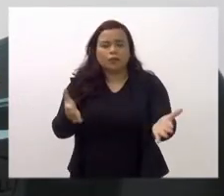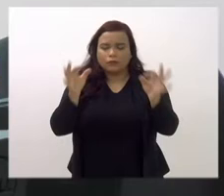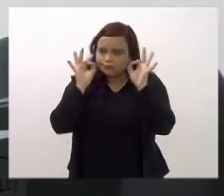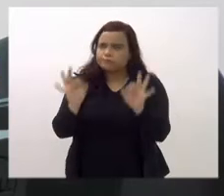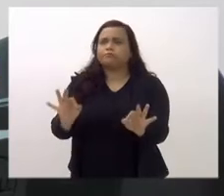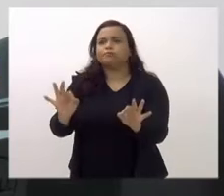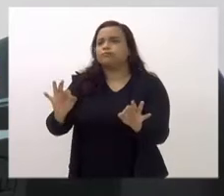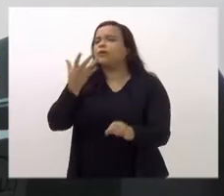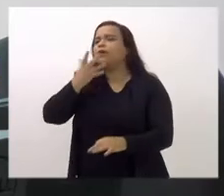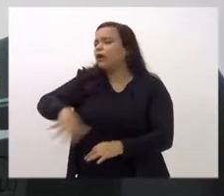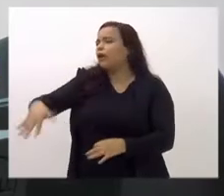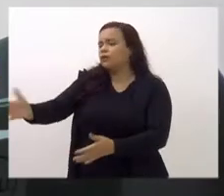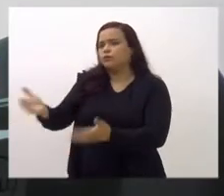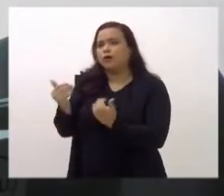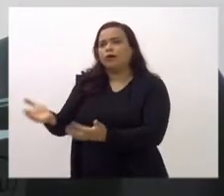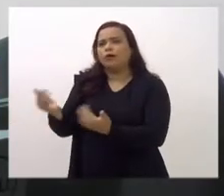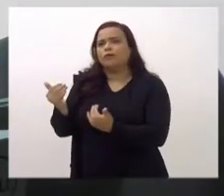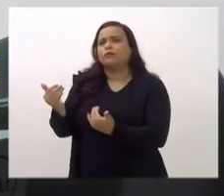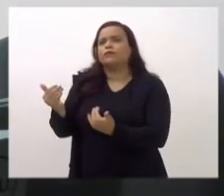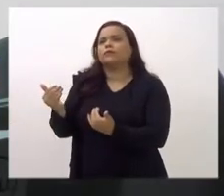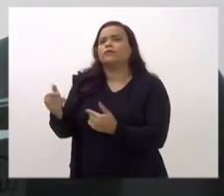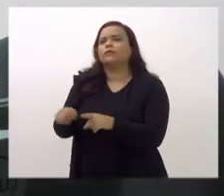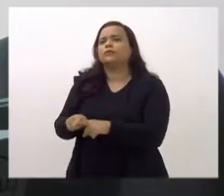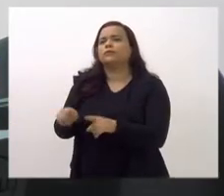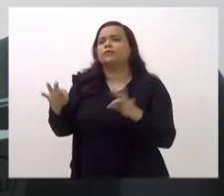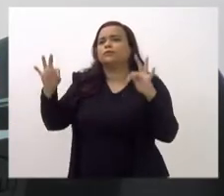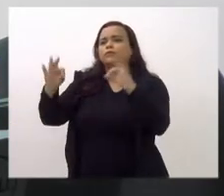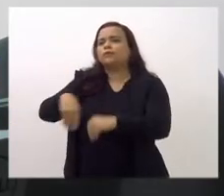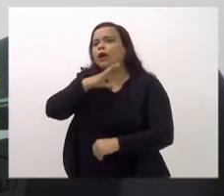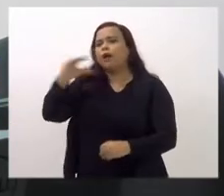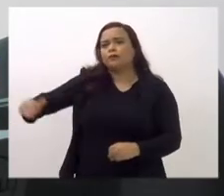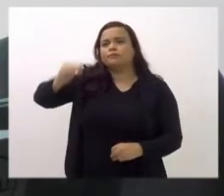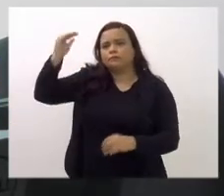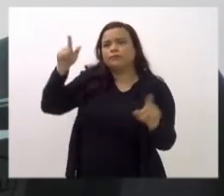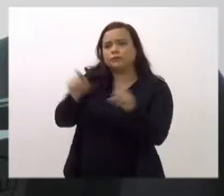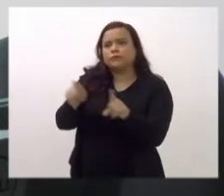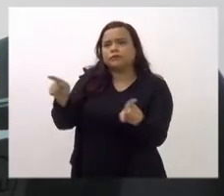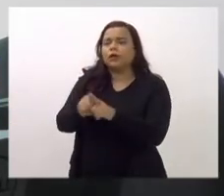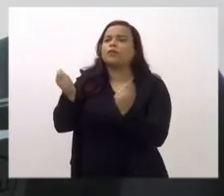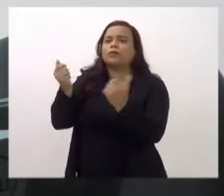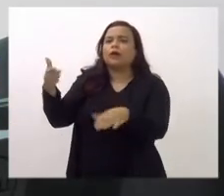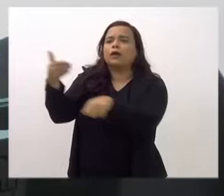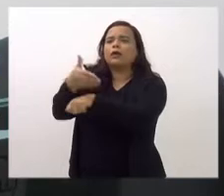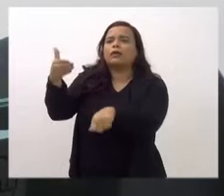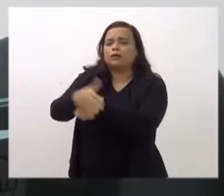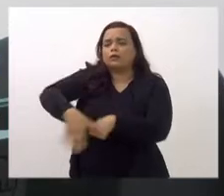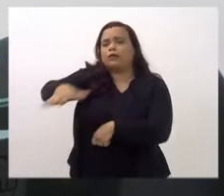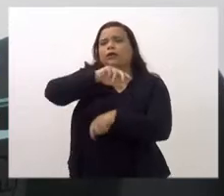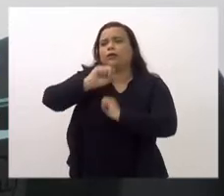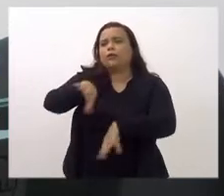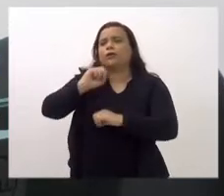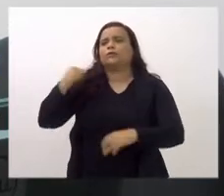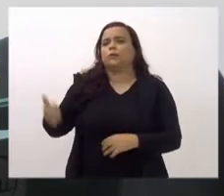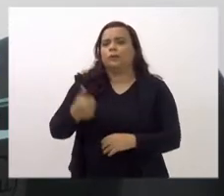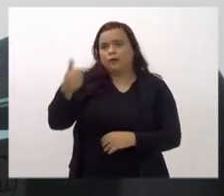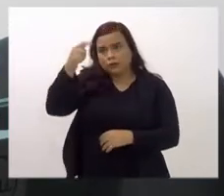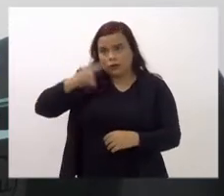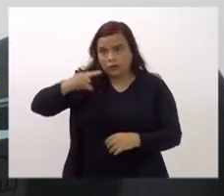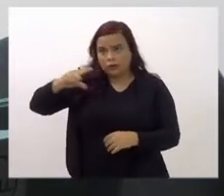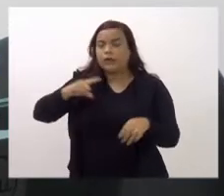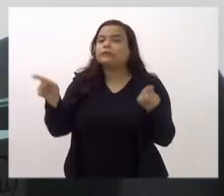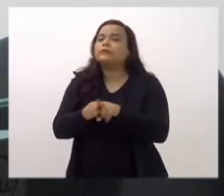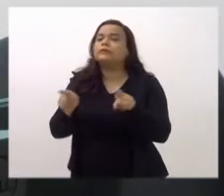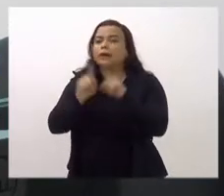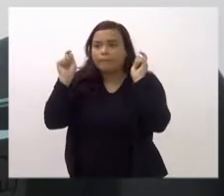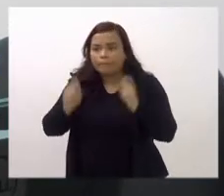pública nossas crianças, nossos aponta as adolescentes, questões e também os nossos depois um jovens e grupo de trabalho adultos que vai tenham lendo o texto acesso e à educação de pontuando as qualidade divergências e e negociando